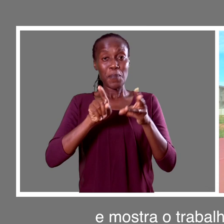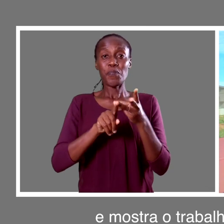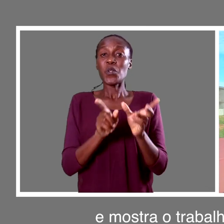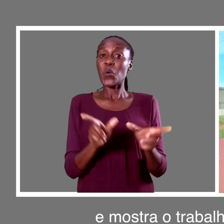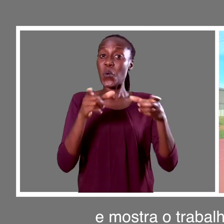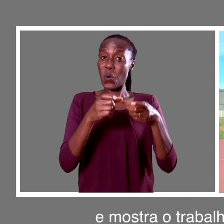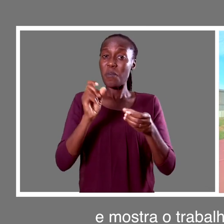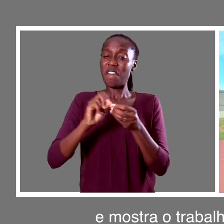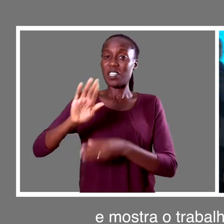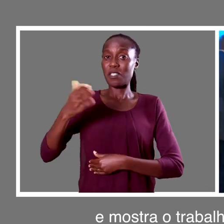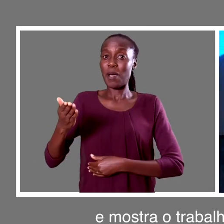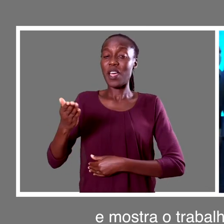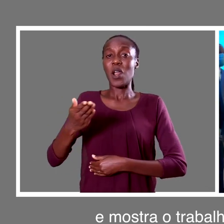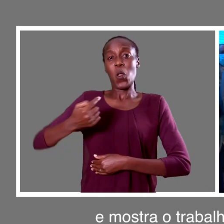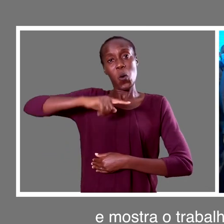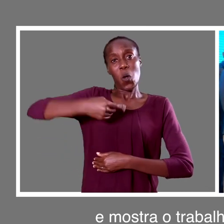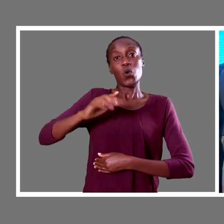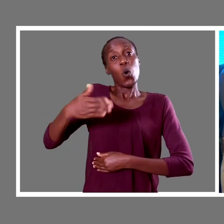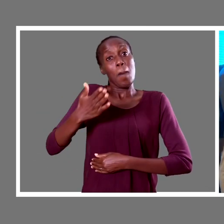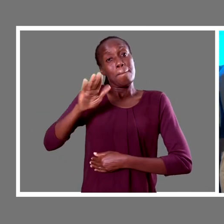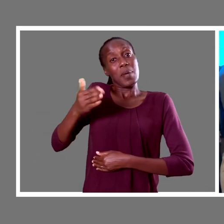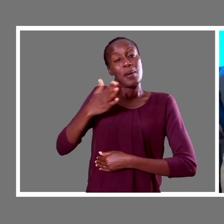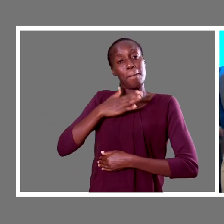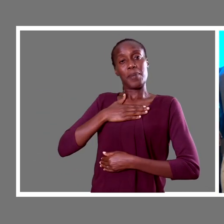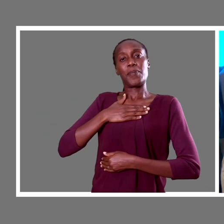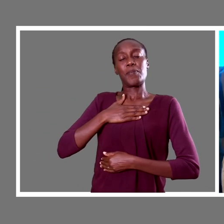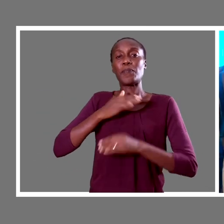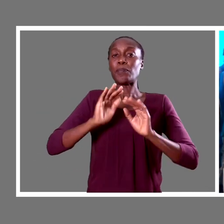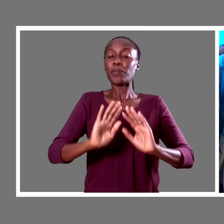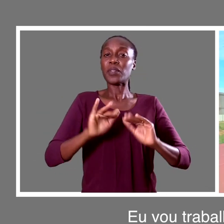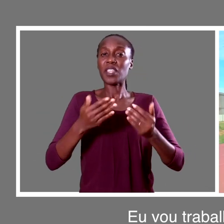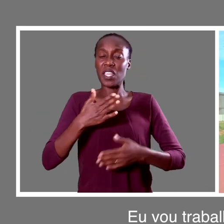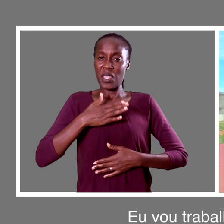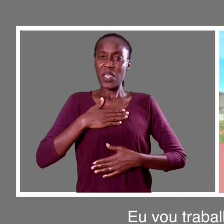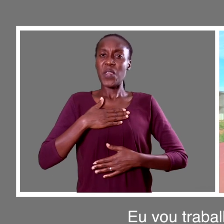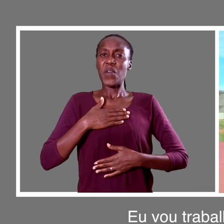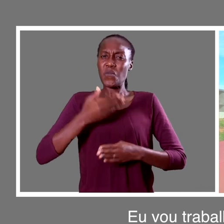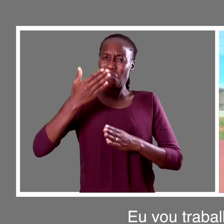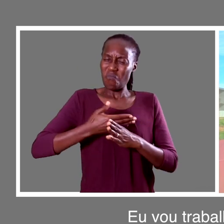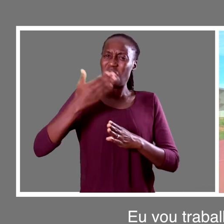clube está a fazer por nós, ou seja, por mim. E eu vou